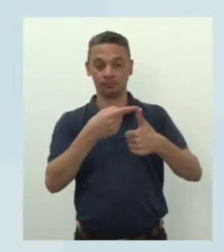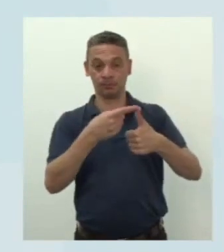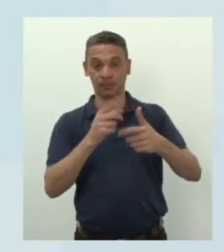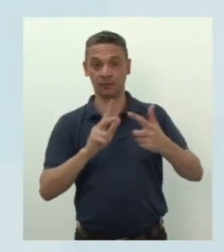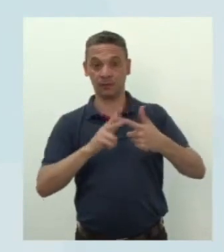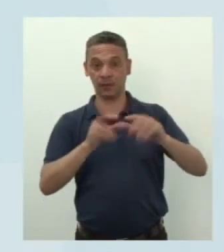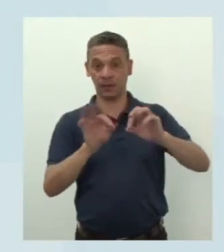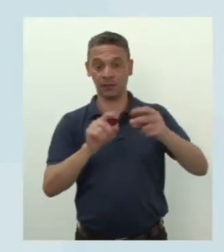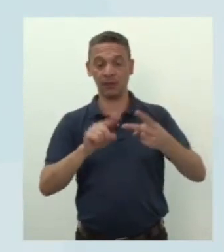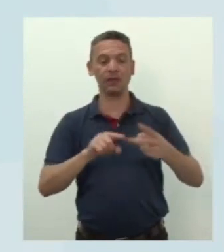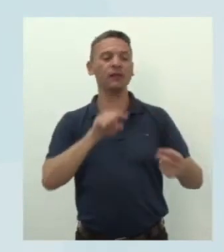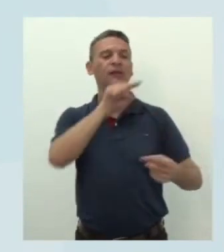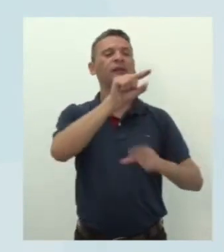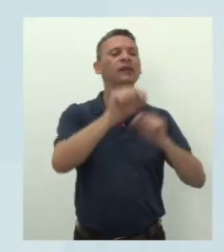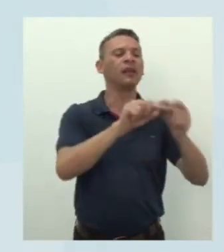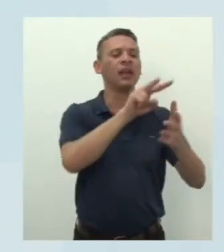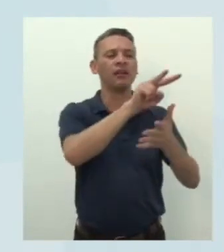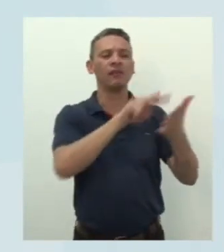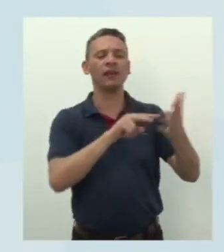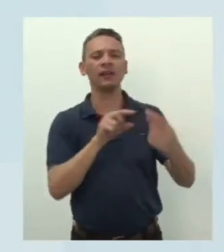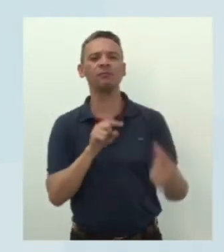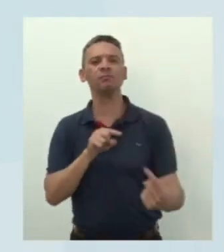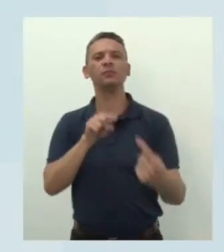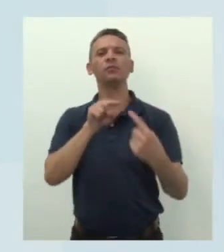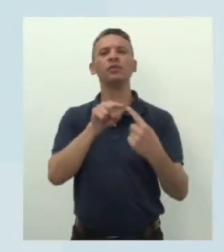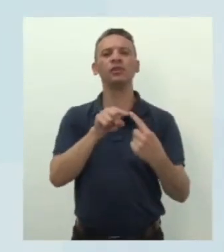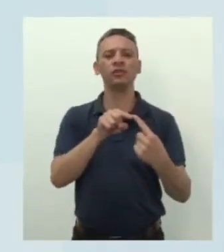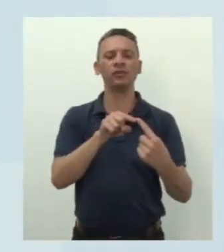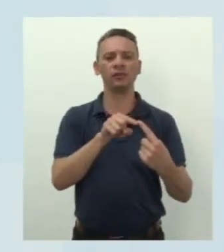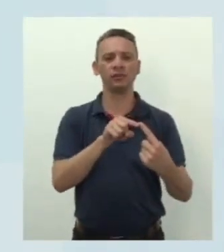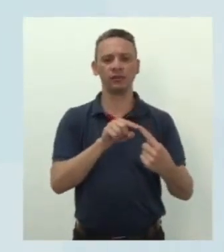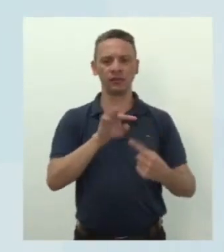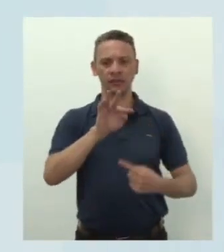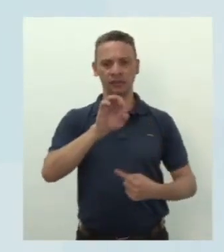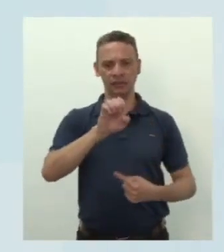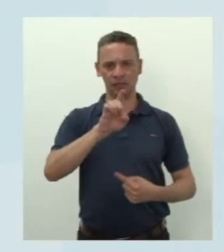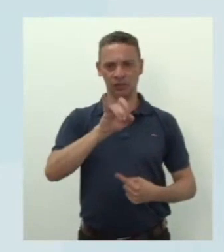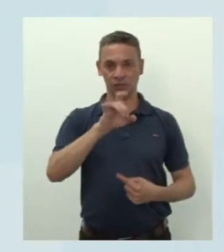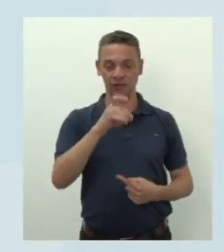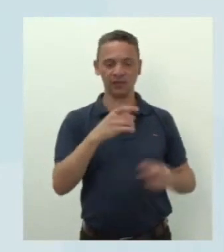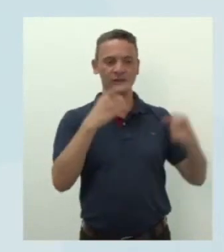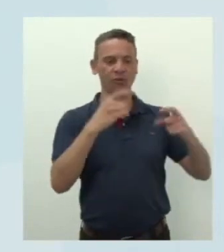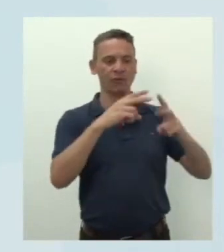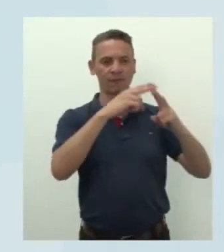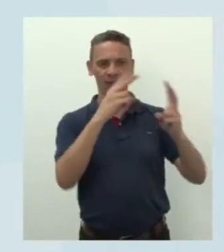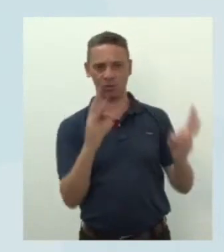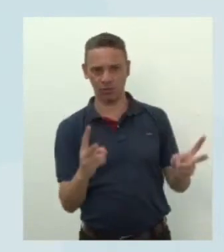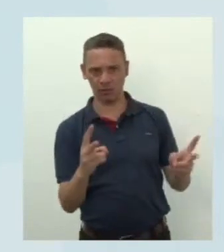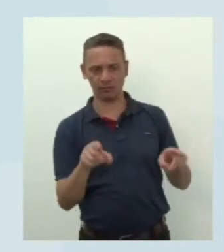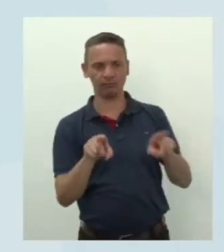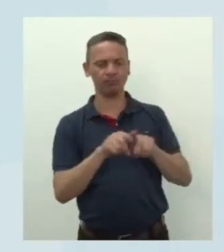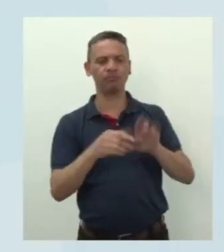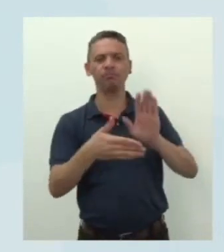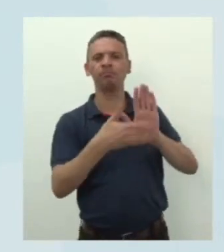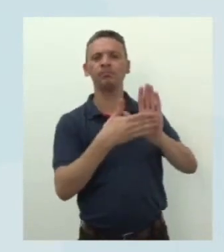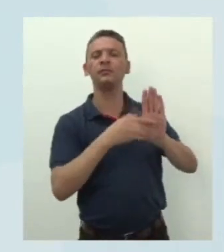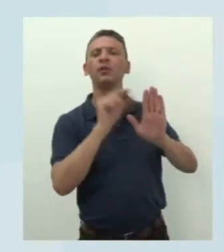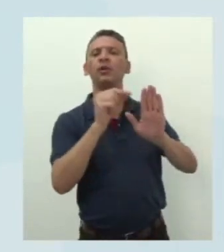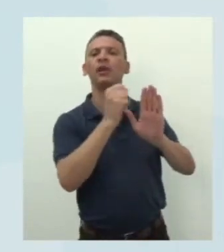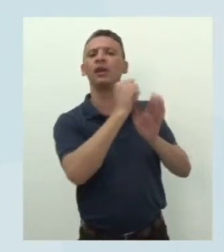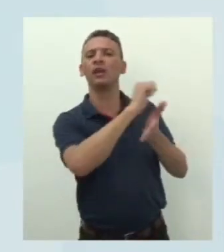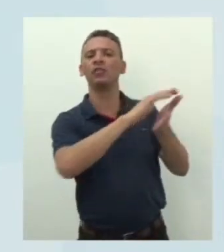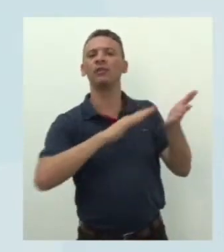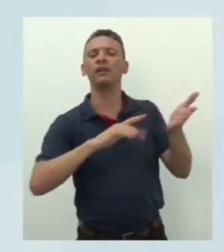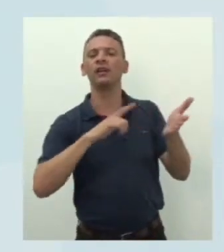Ferramenta, público-alvo, objetivo, TEDx e ambientes virtuais, proposta da